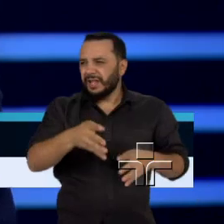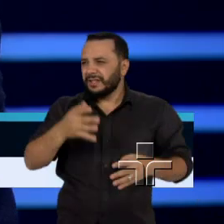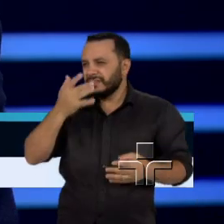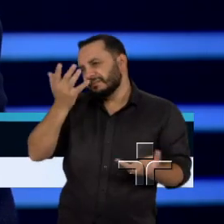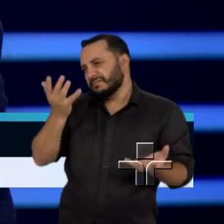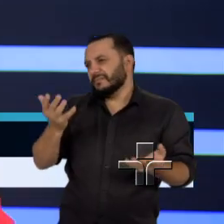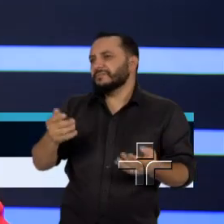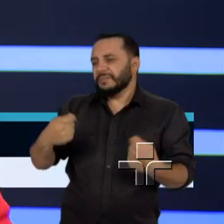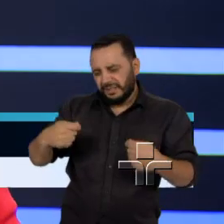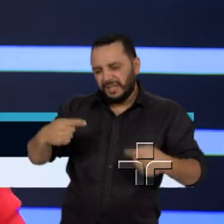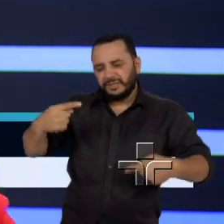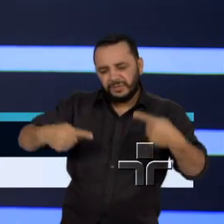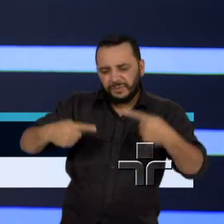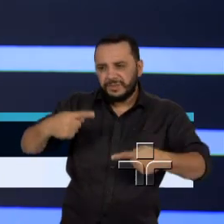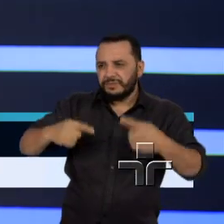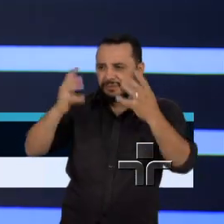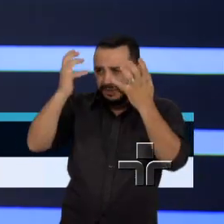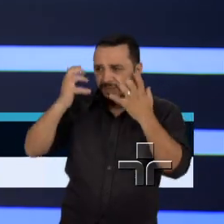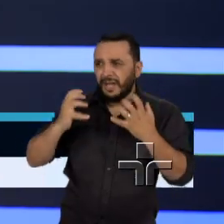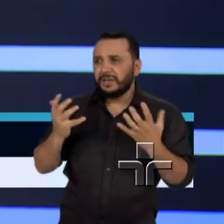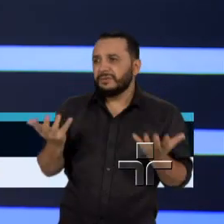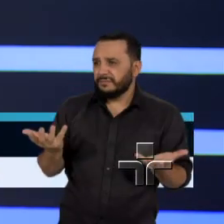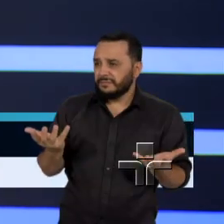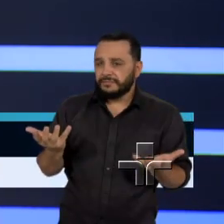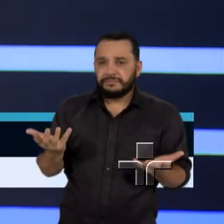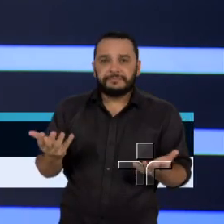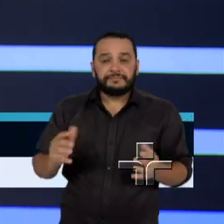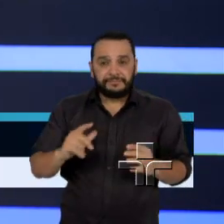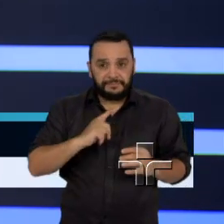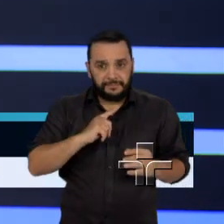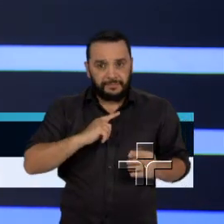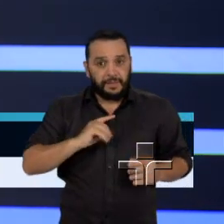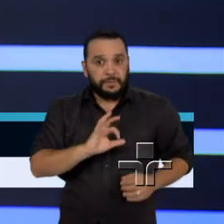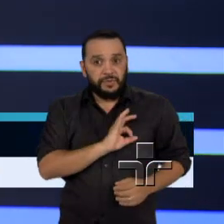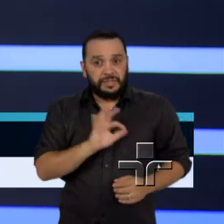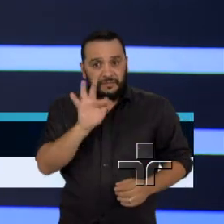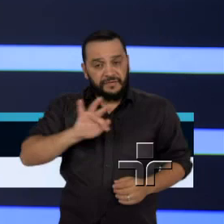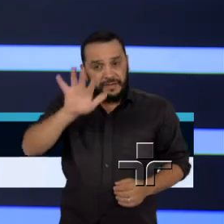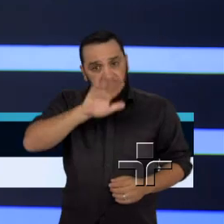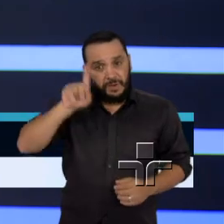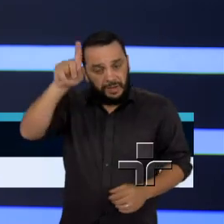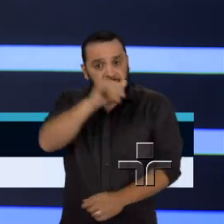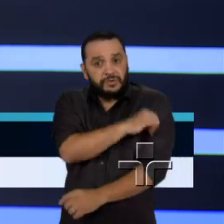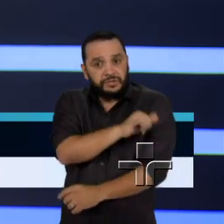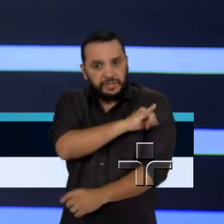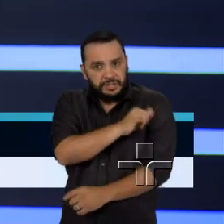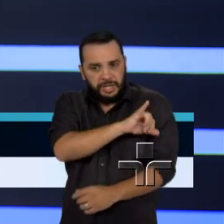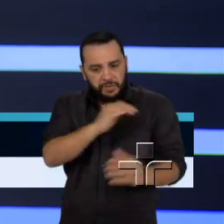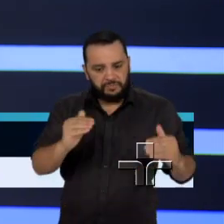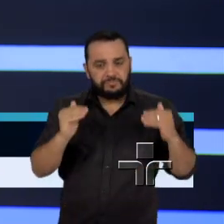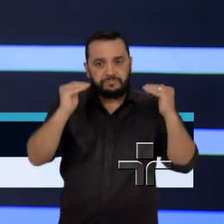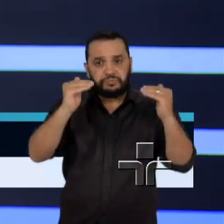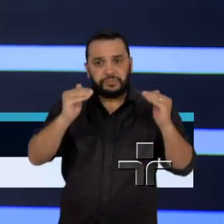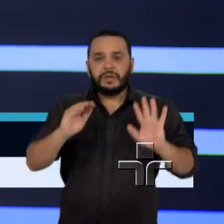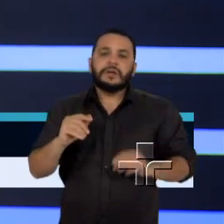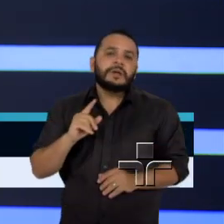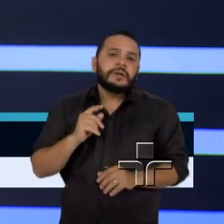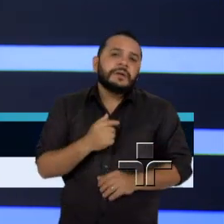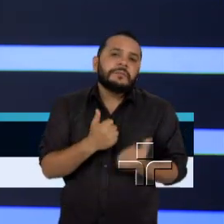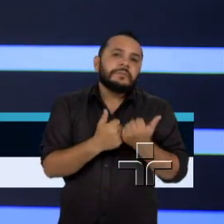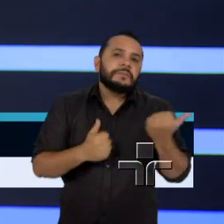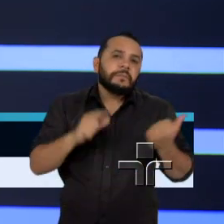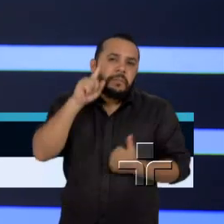seriamente. Depois de visitar a Superintendência da Polícia Federal no Rio de Janeiro, o ministro da Justiça, Sérgio Moro,